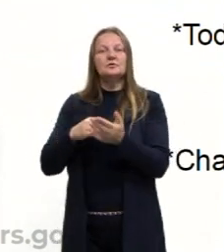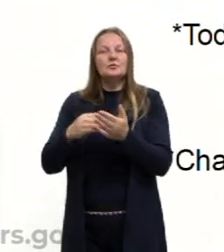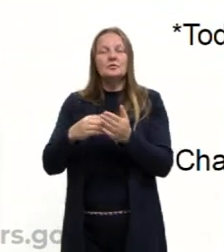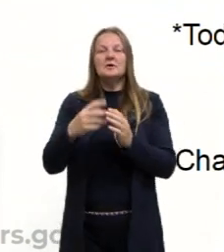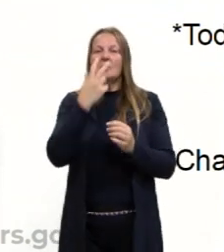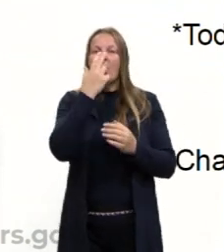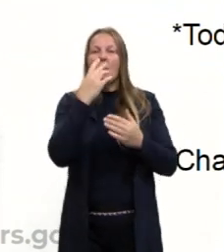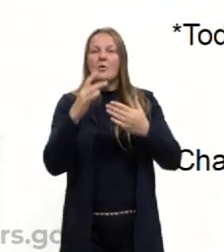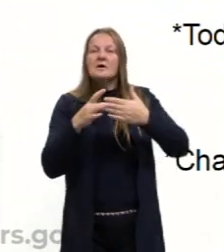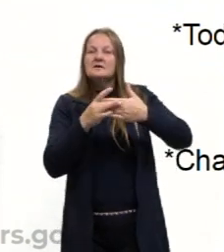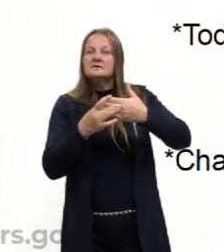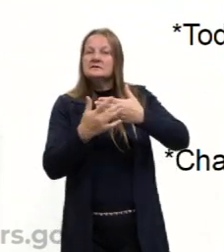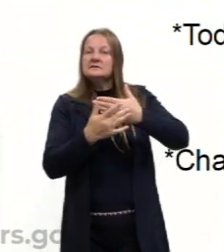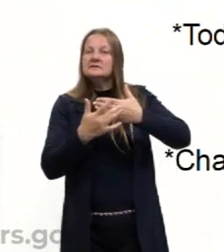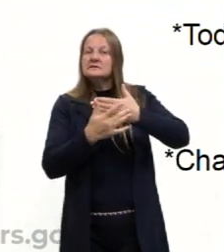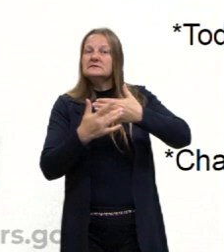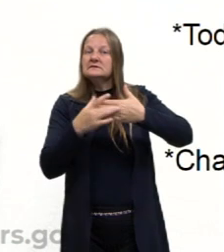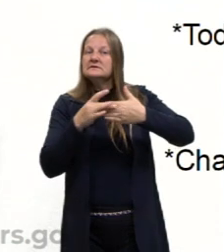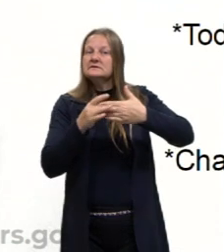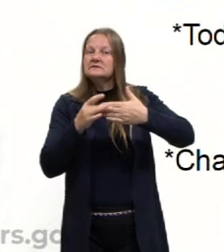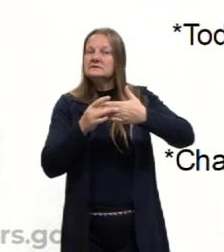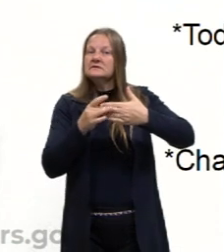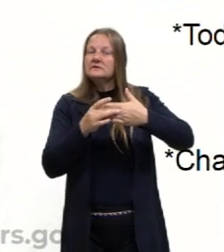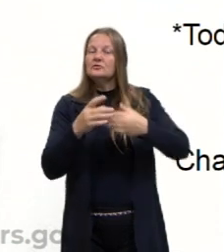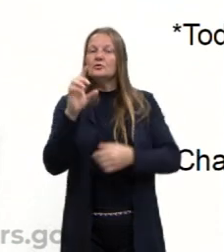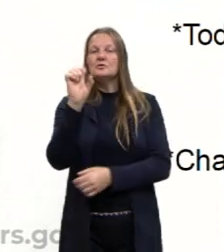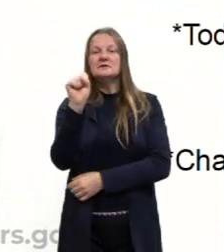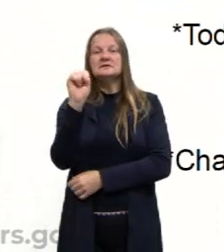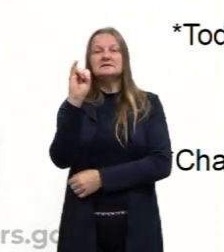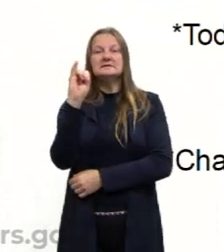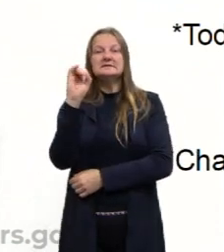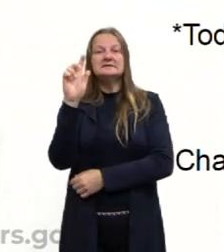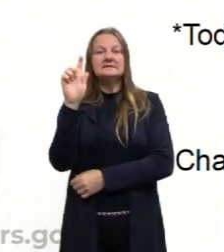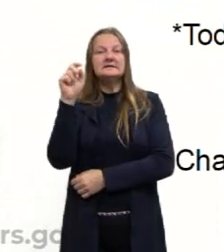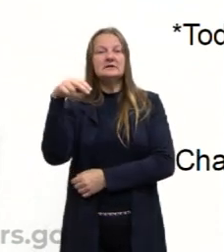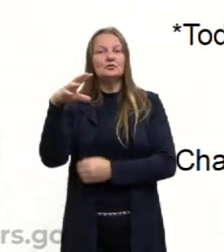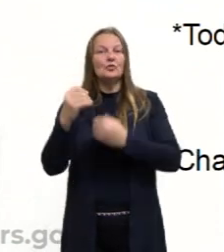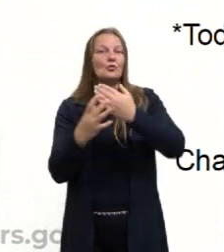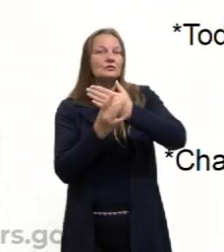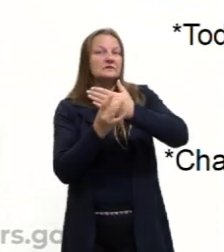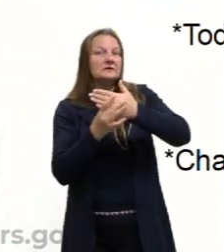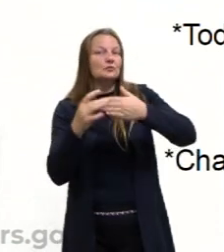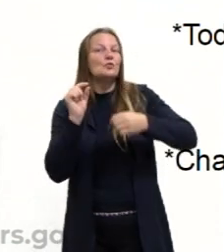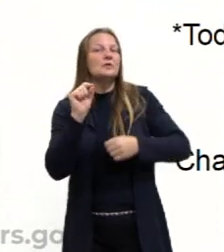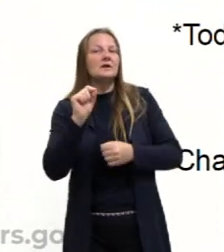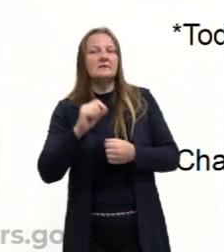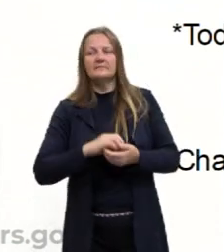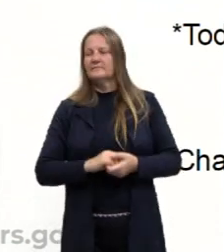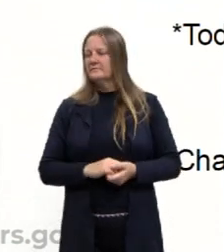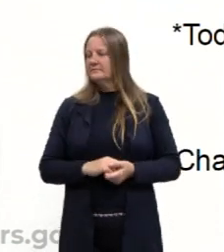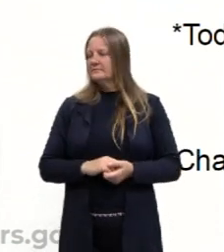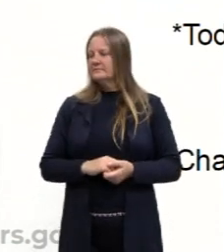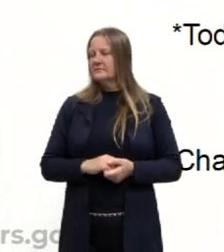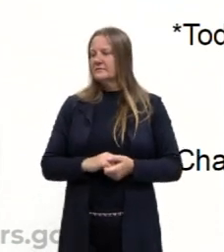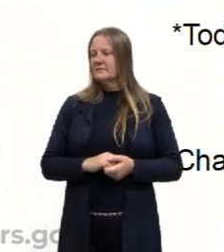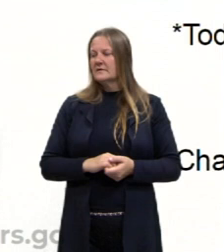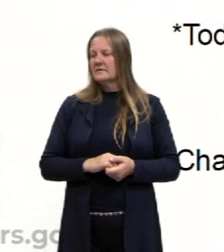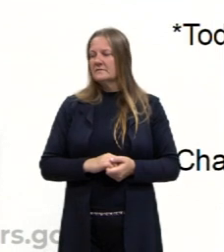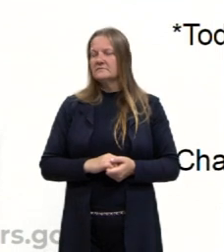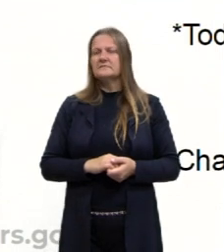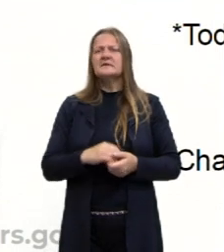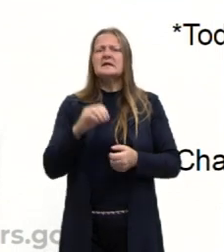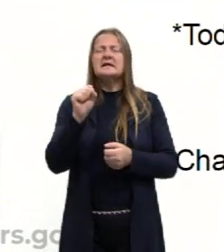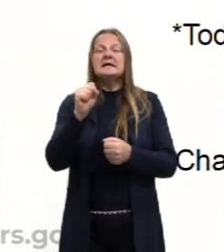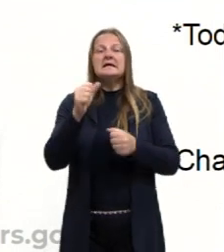é um signo veja só e não se assuste siga não é uma coisa tranquila que que é signo é signo é uma coisa que está no lugar